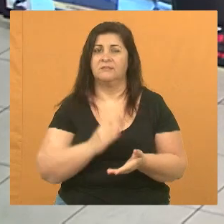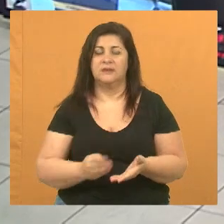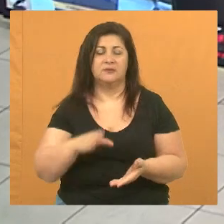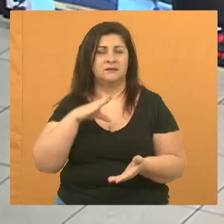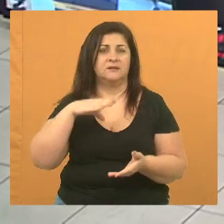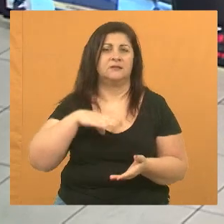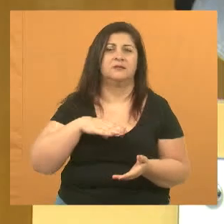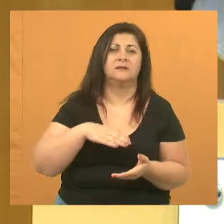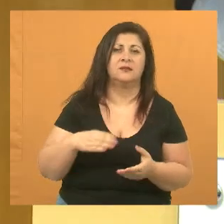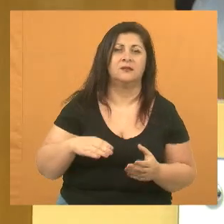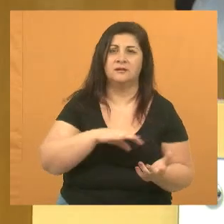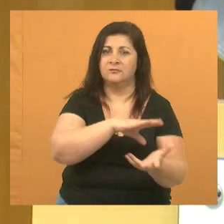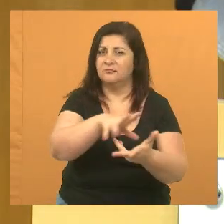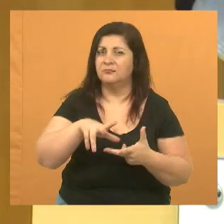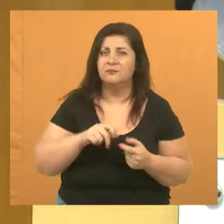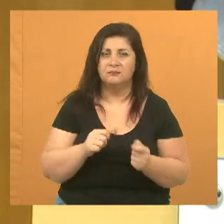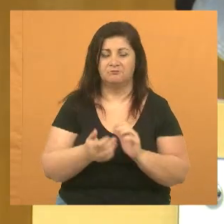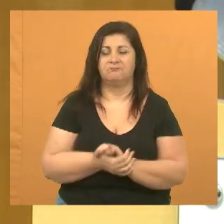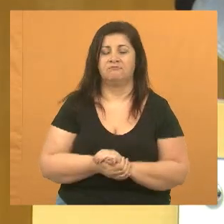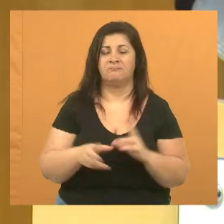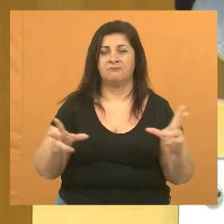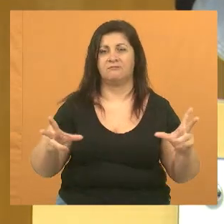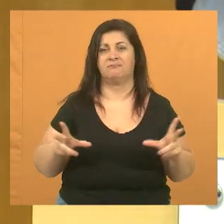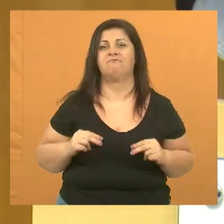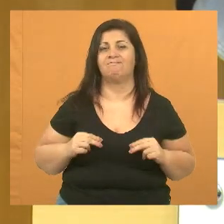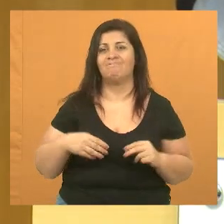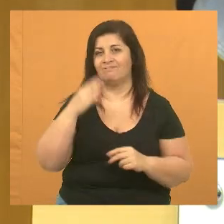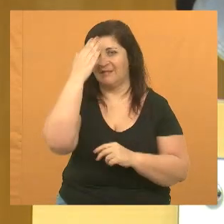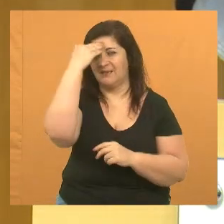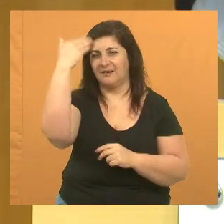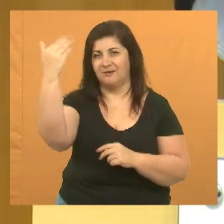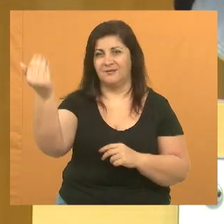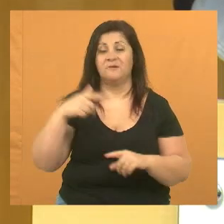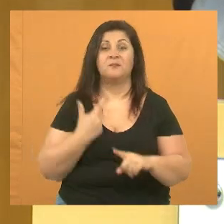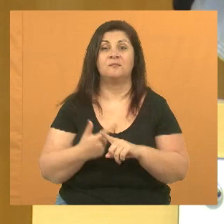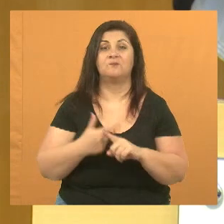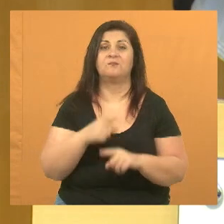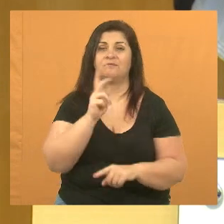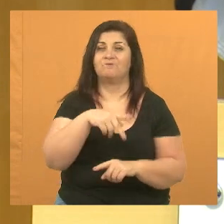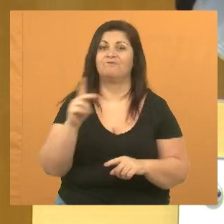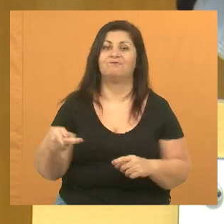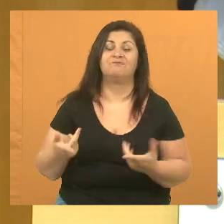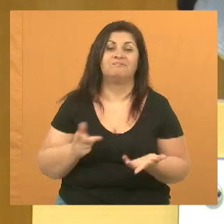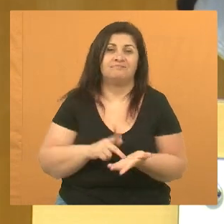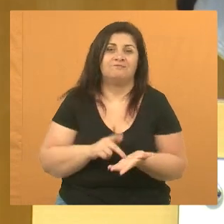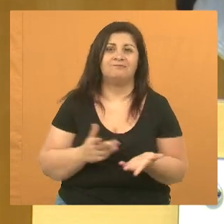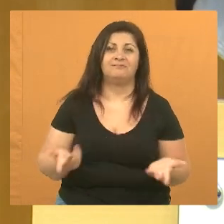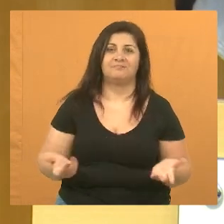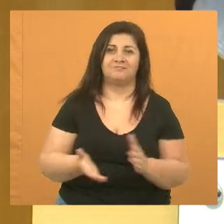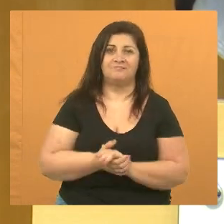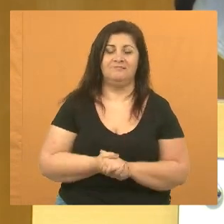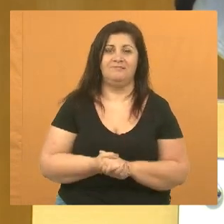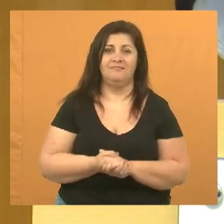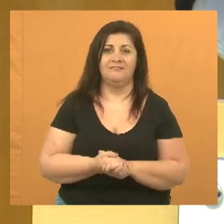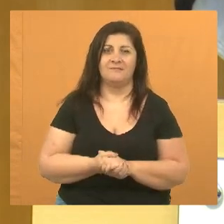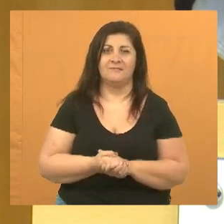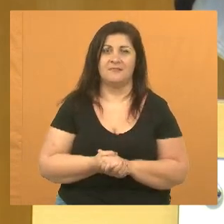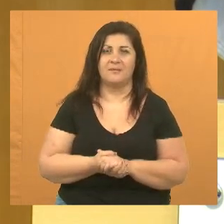cidade, do mundo, merecem uma homenagem, né? Porque o professor, na verdade, ele é o